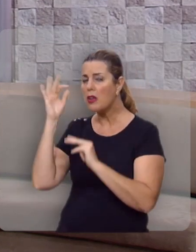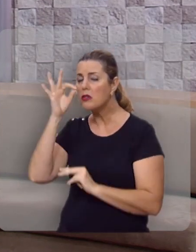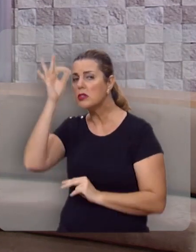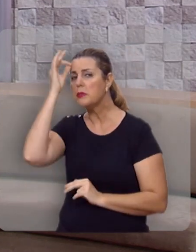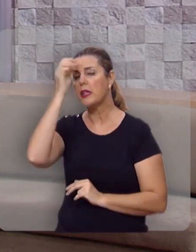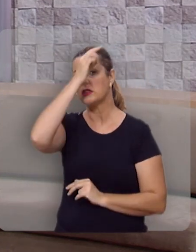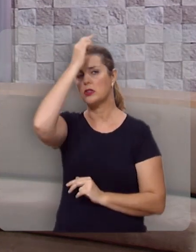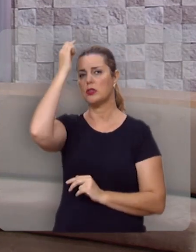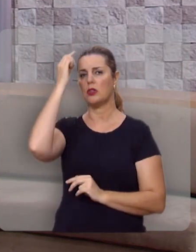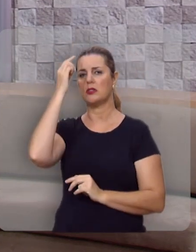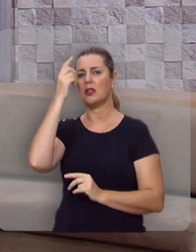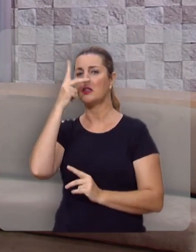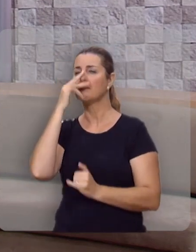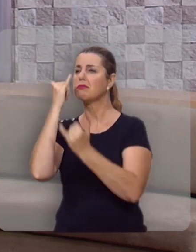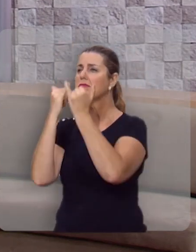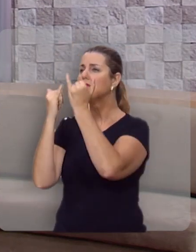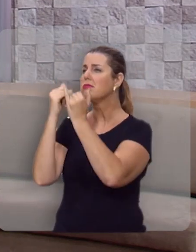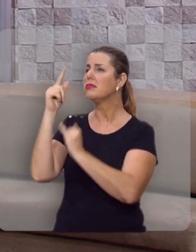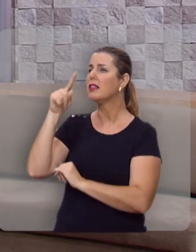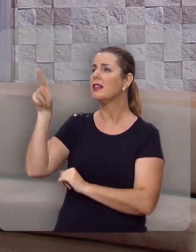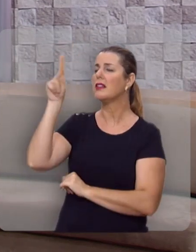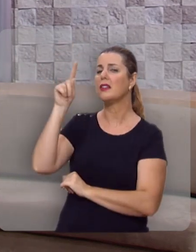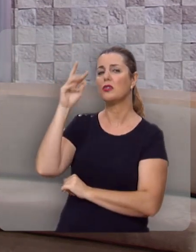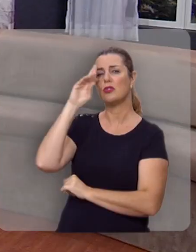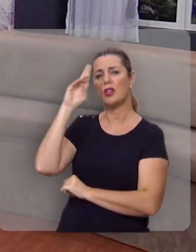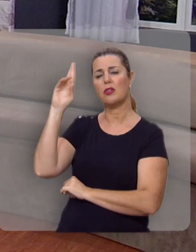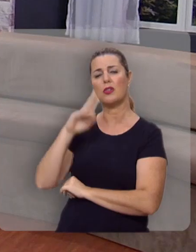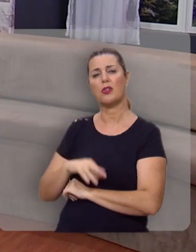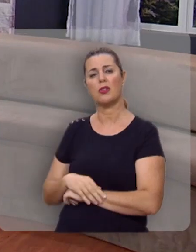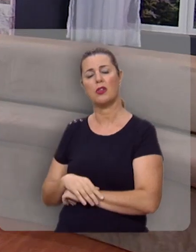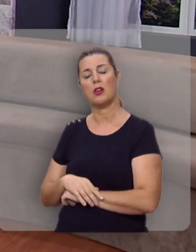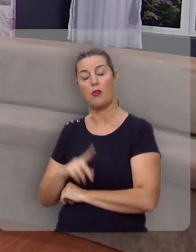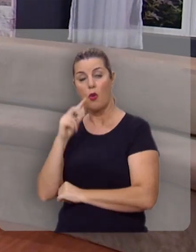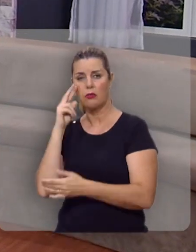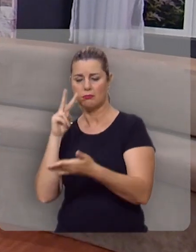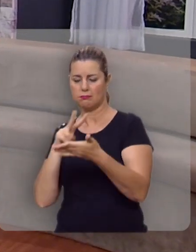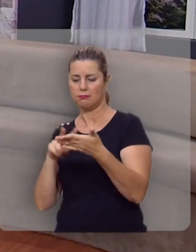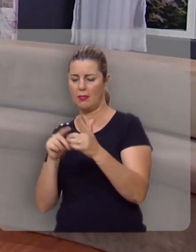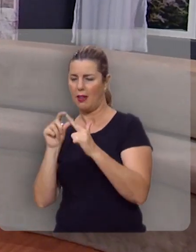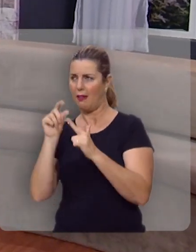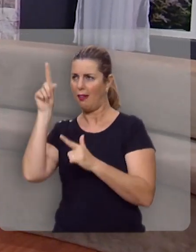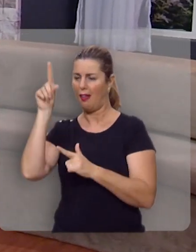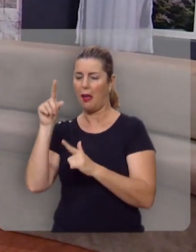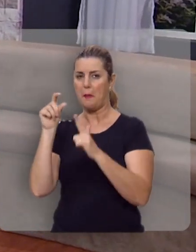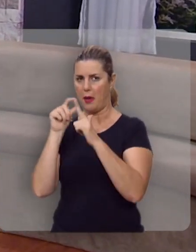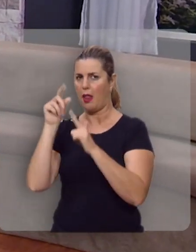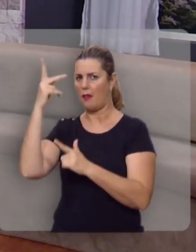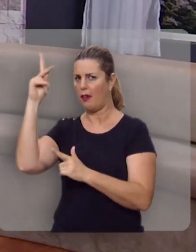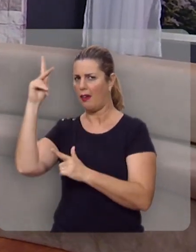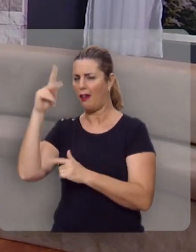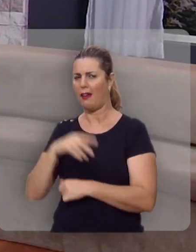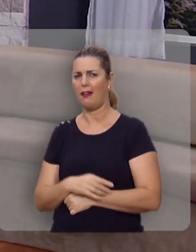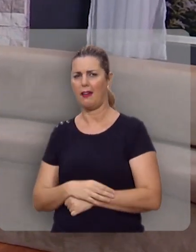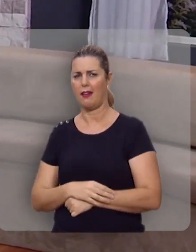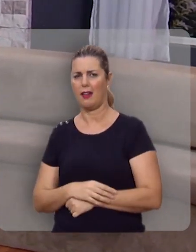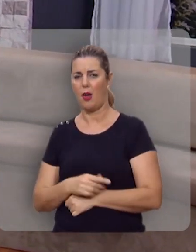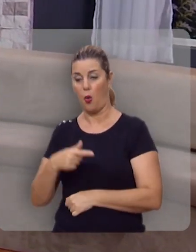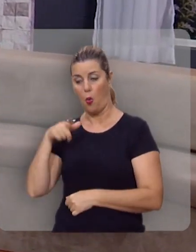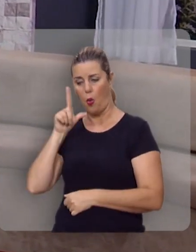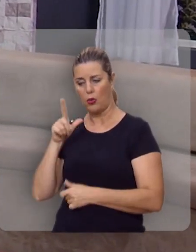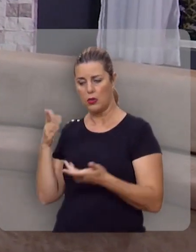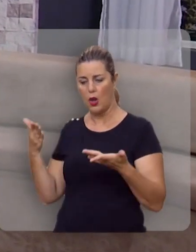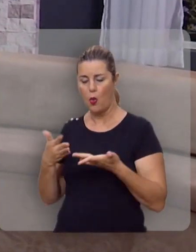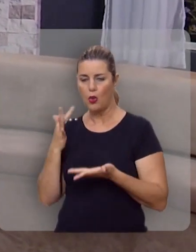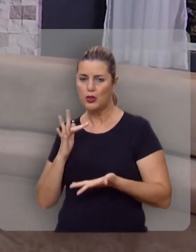pelo Espírito Santo à imagem de Cristo. Você lê a Bíblia e a Bíblia é a palavra de Deus.